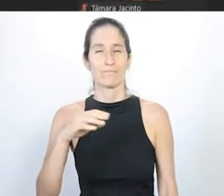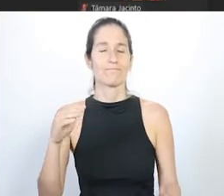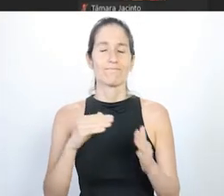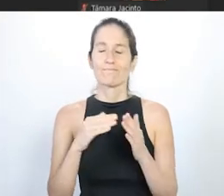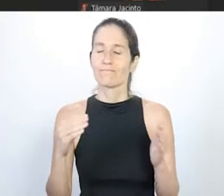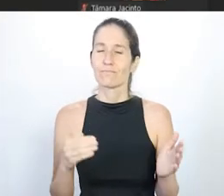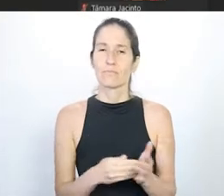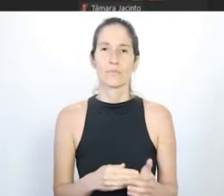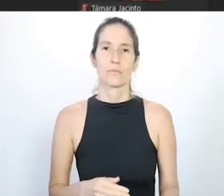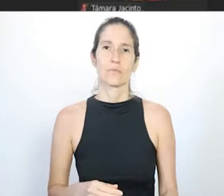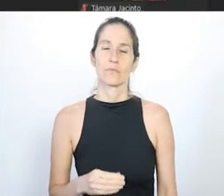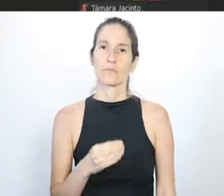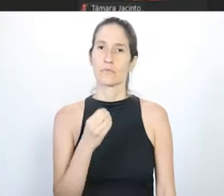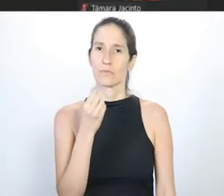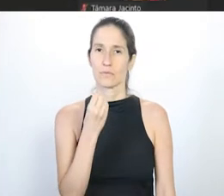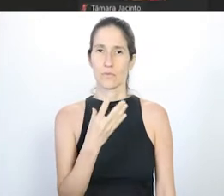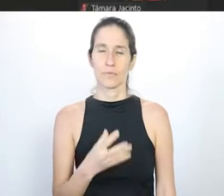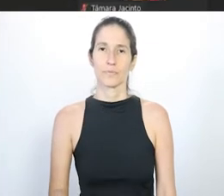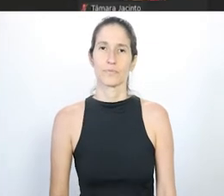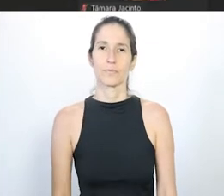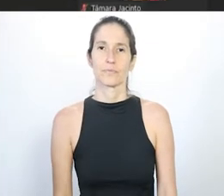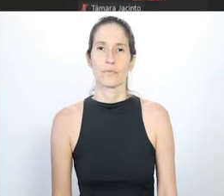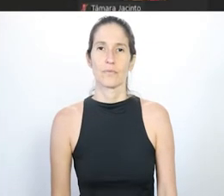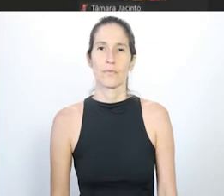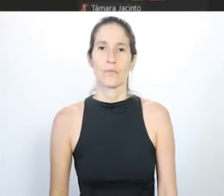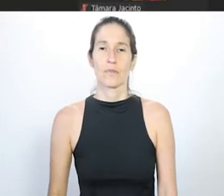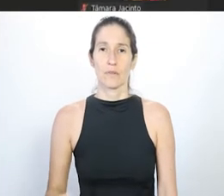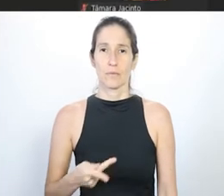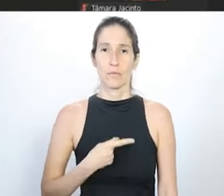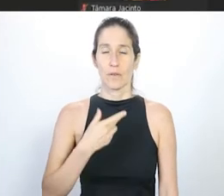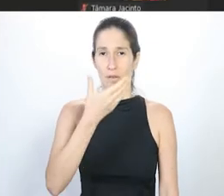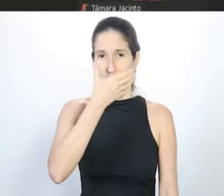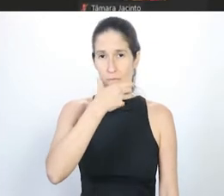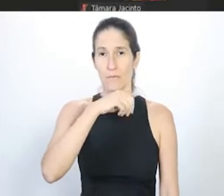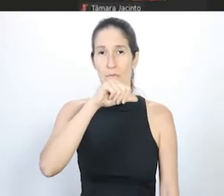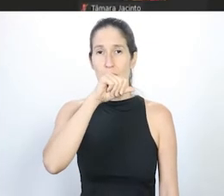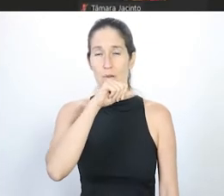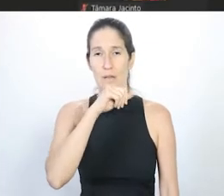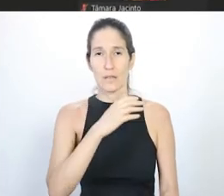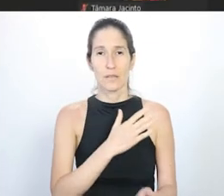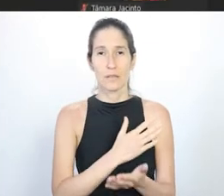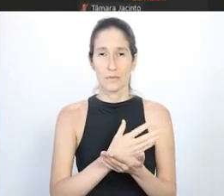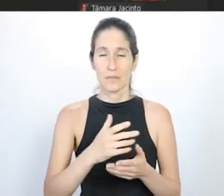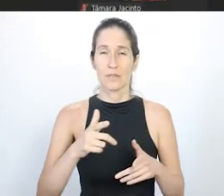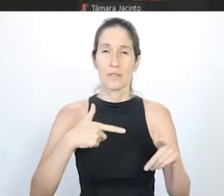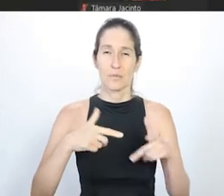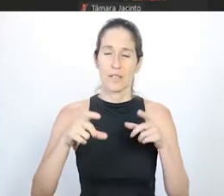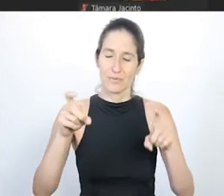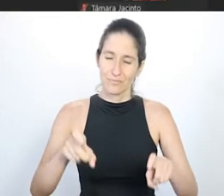foi da roça mesmo, da palha da cana, E